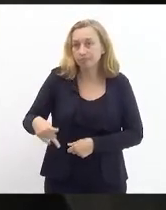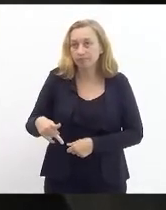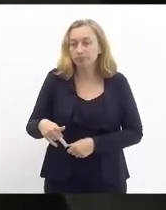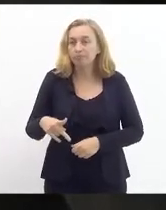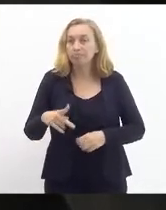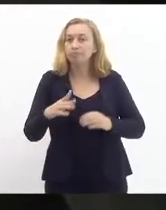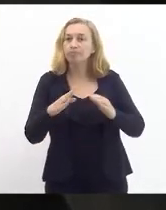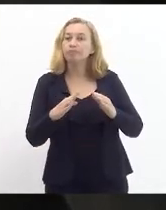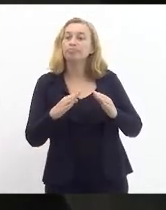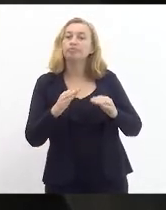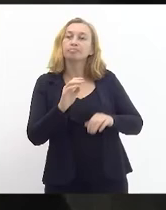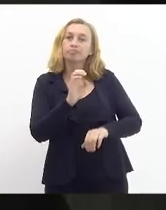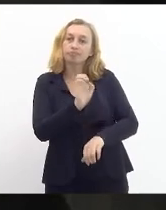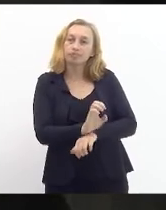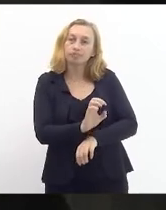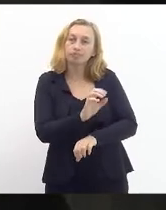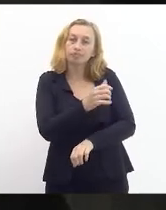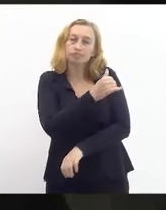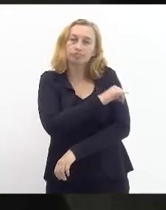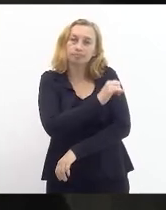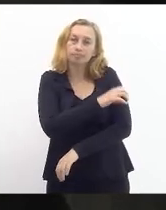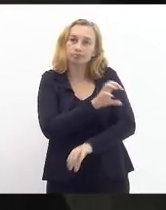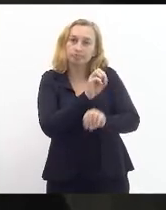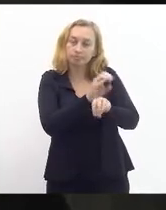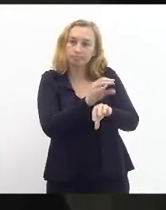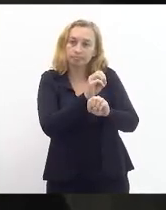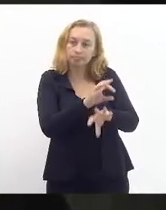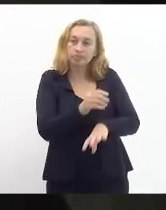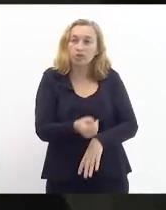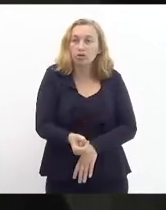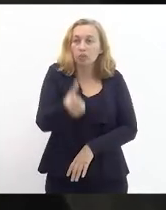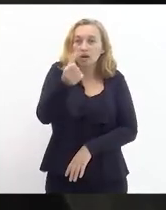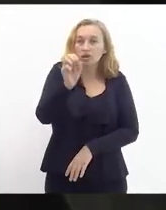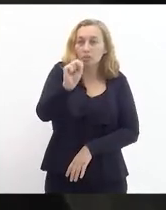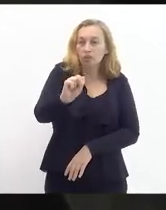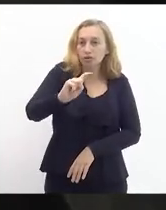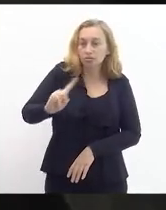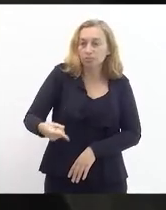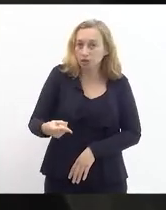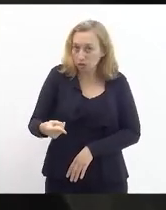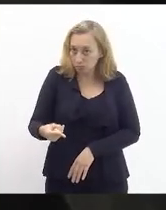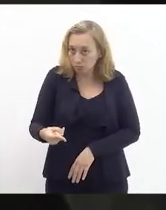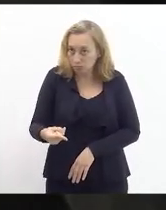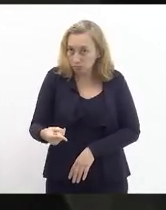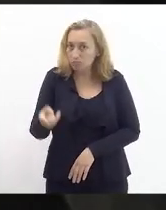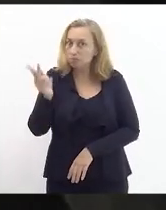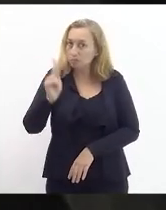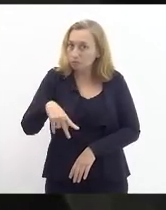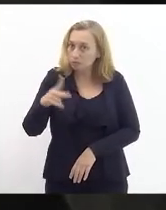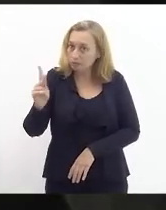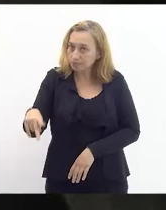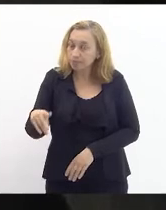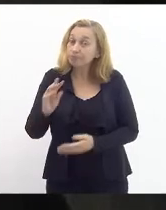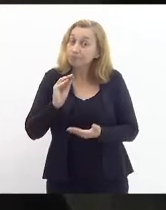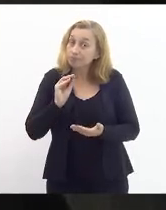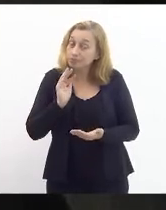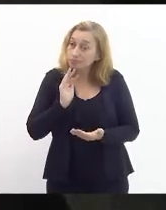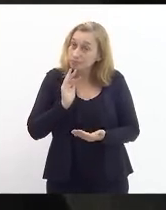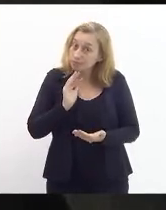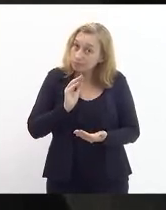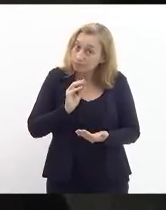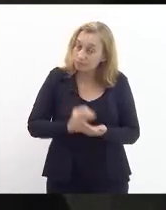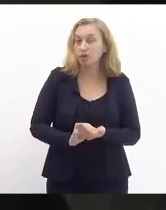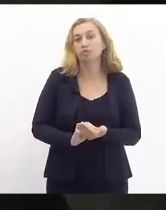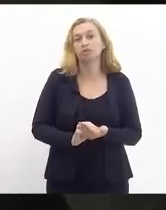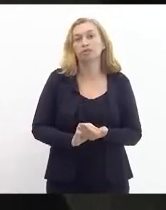de Janeiro dados da Seduc nós estamos falando de quase mil oito mil professor de 48 mil professores faltantes